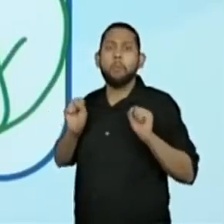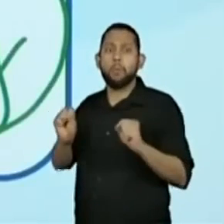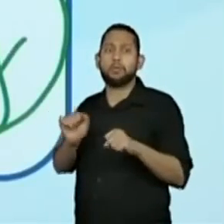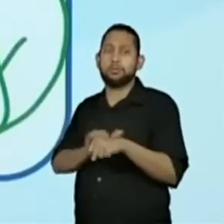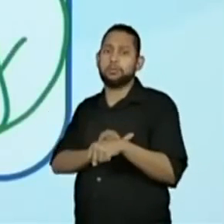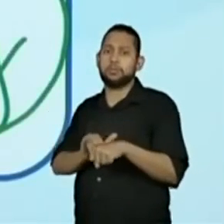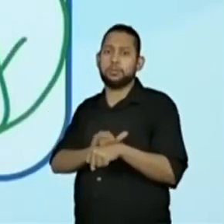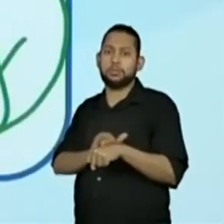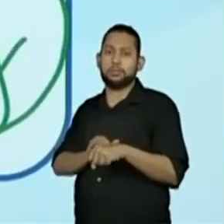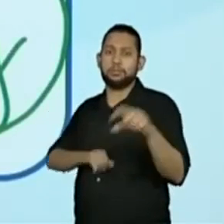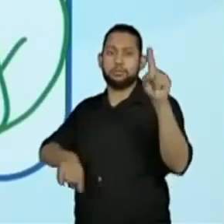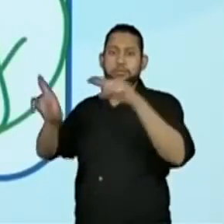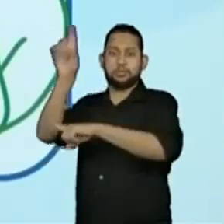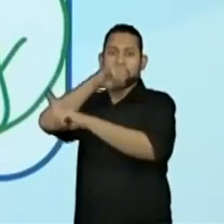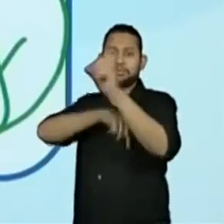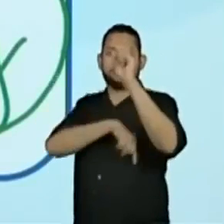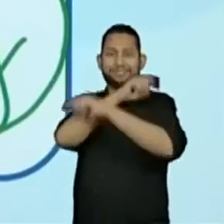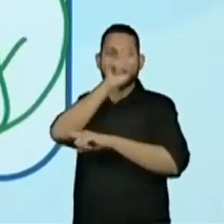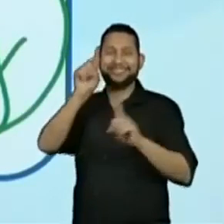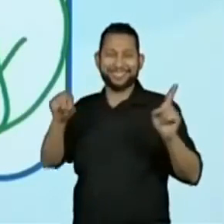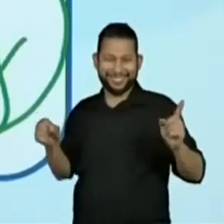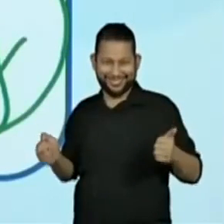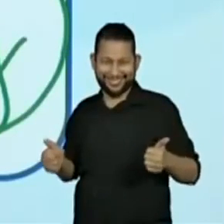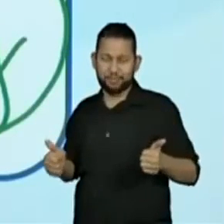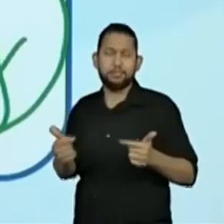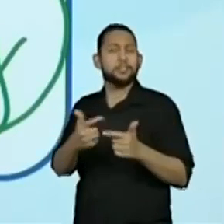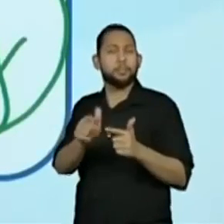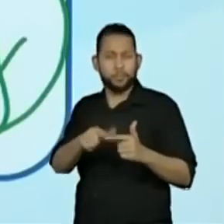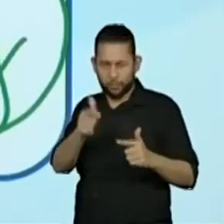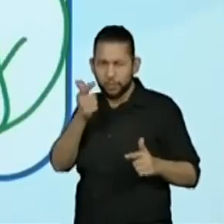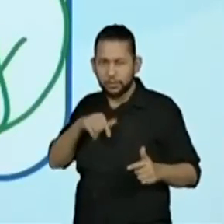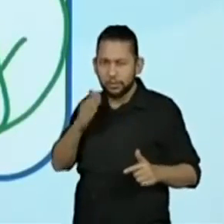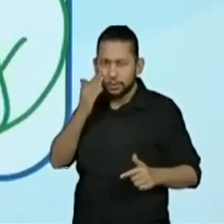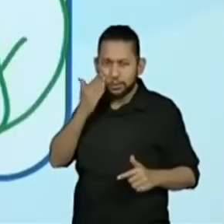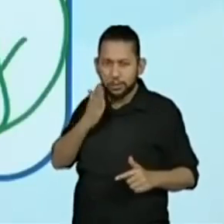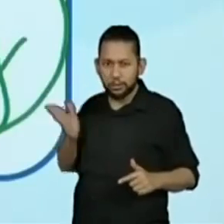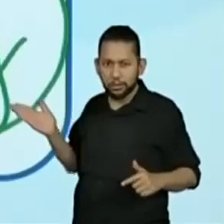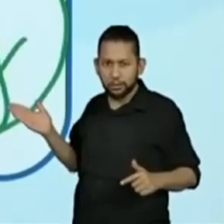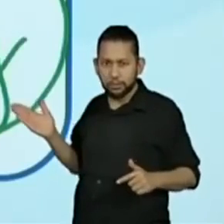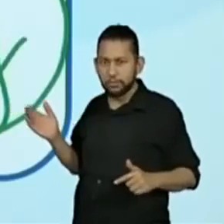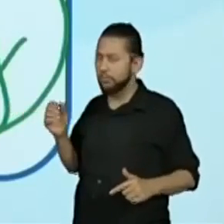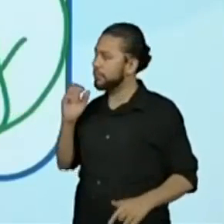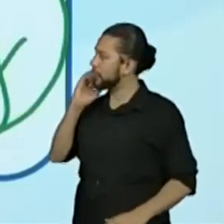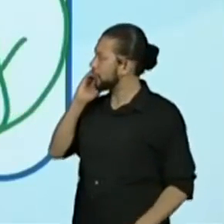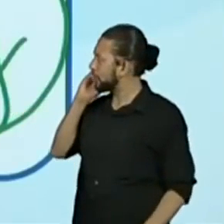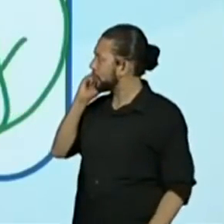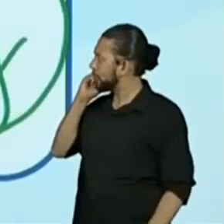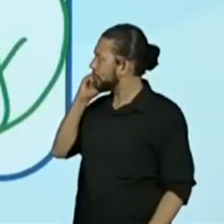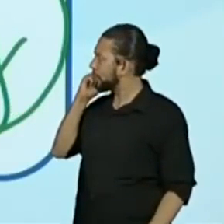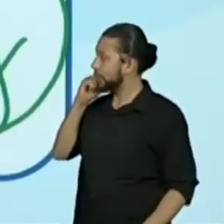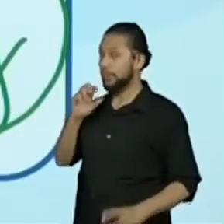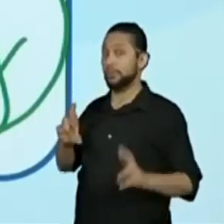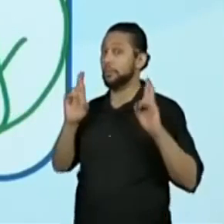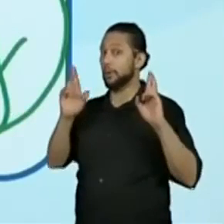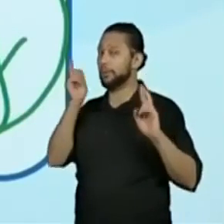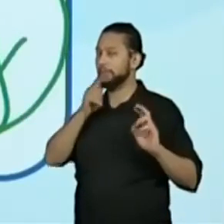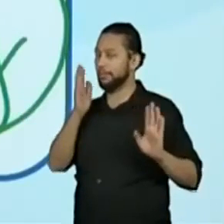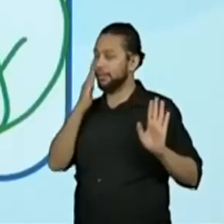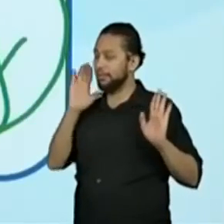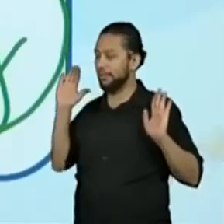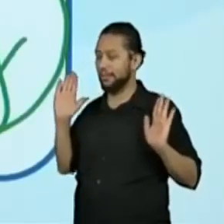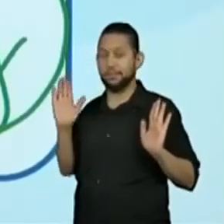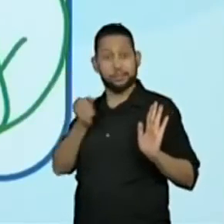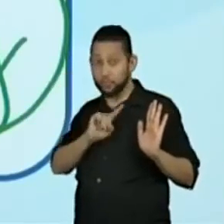fiz a maior bagunça aqui né mas Vocês entenderam e eu espero que entenderam